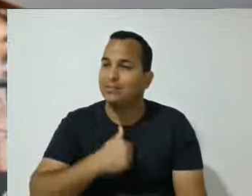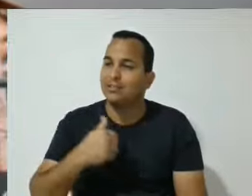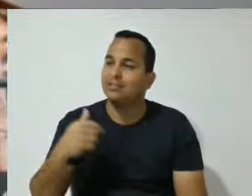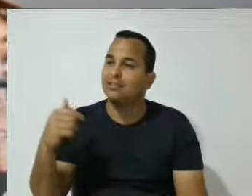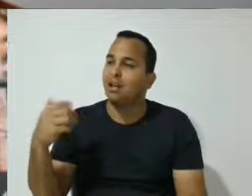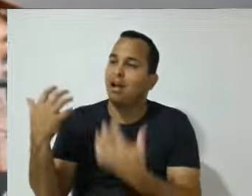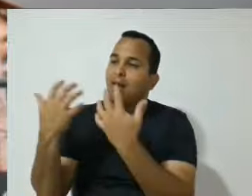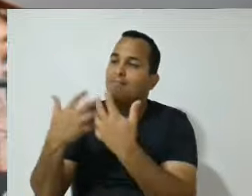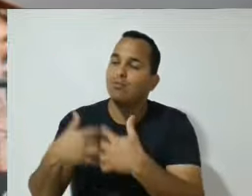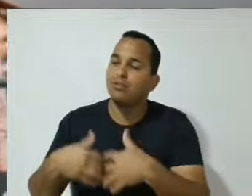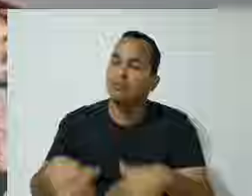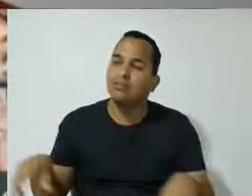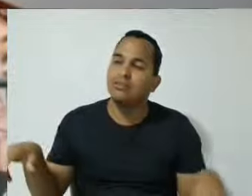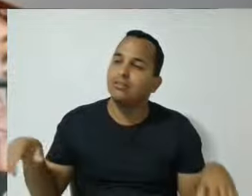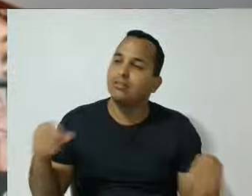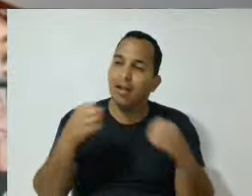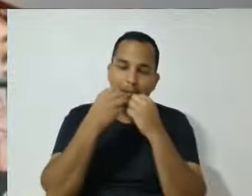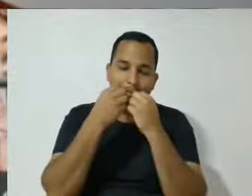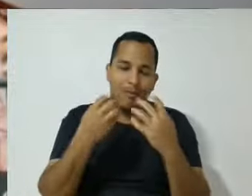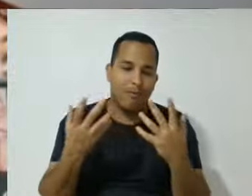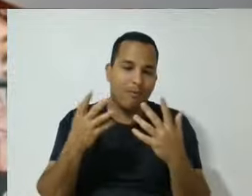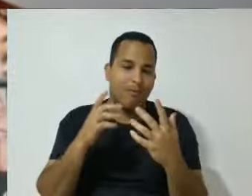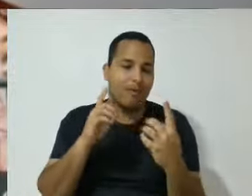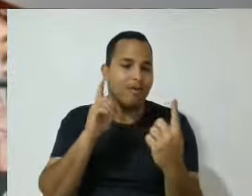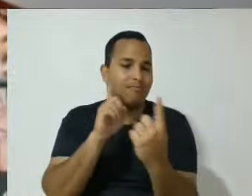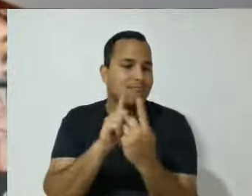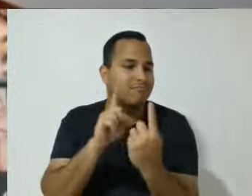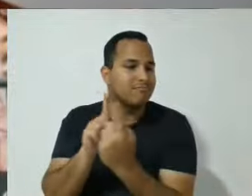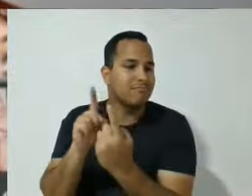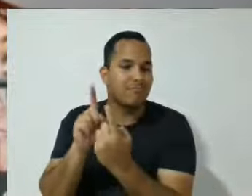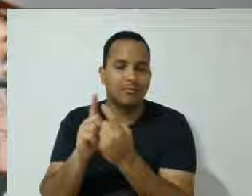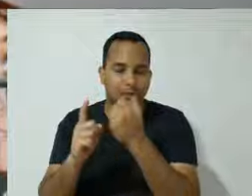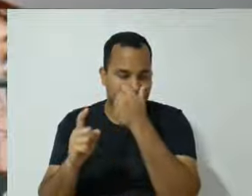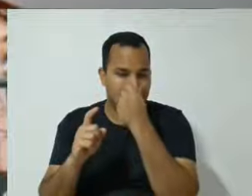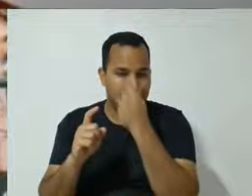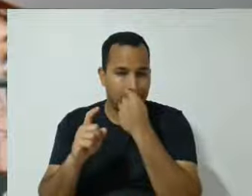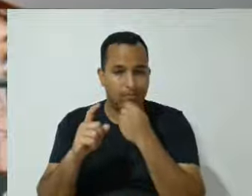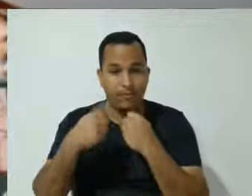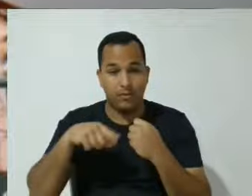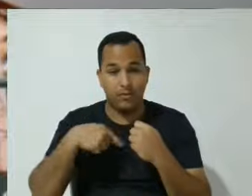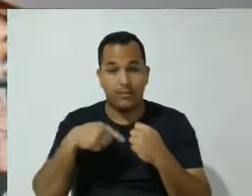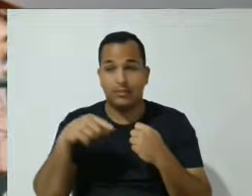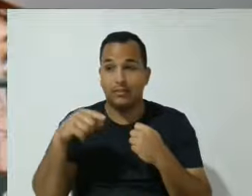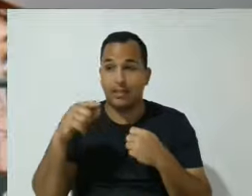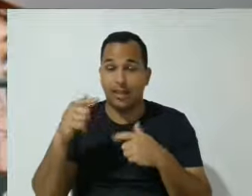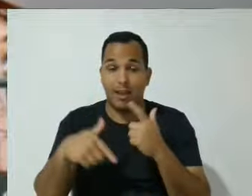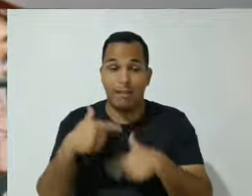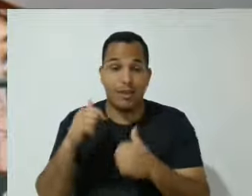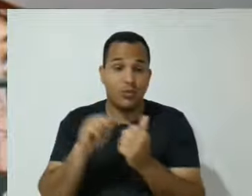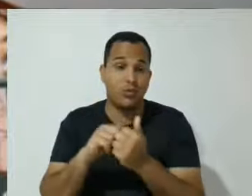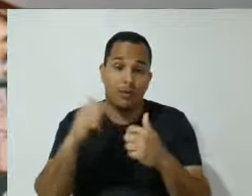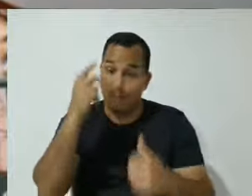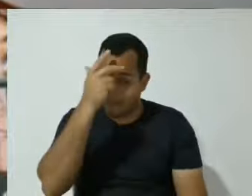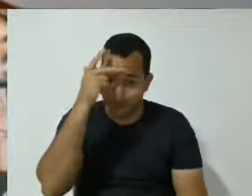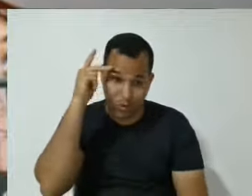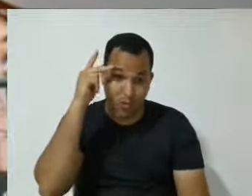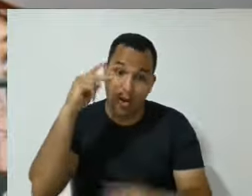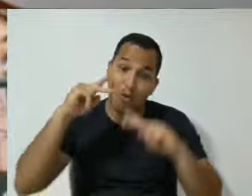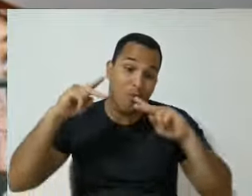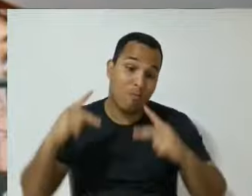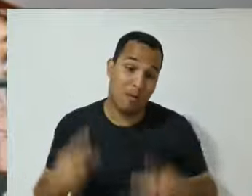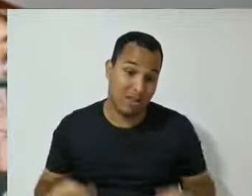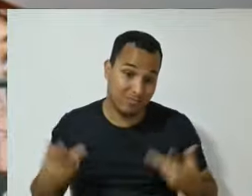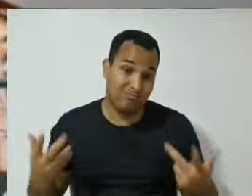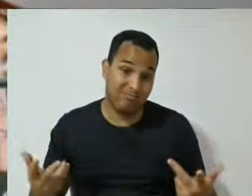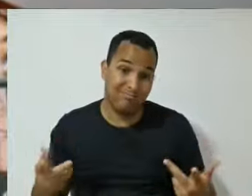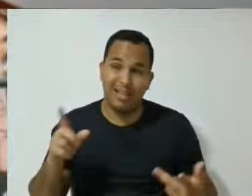harmonia, com muito afeto, com muita entrega, porque a gente está lidando com pessoas, né? Que são mundos em si.